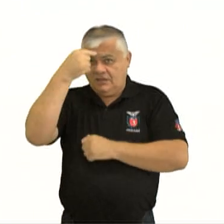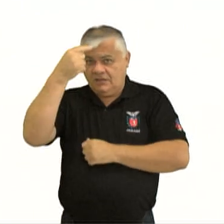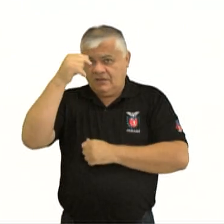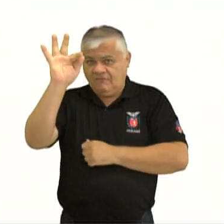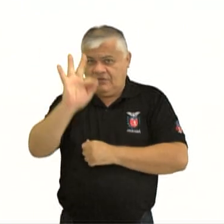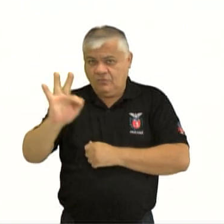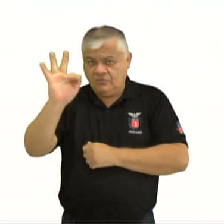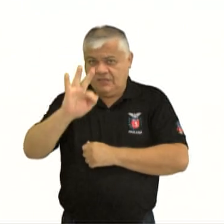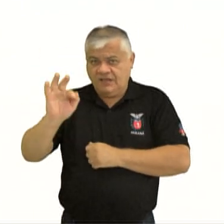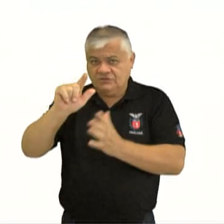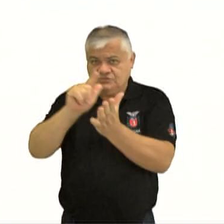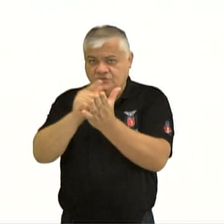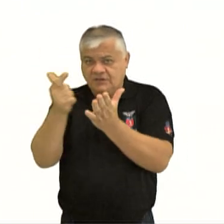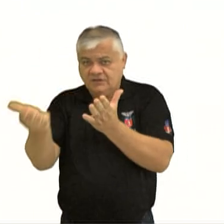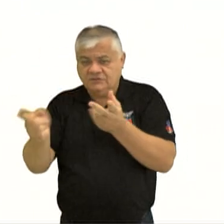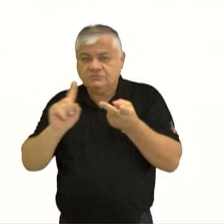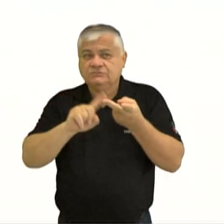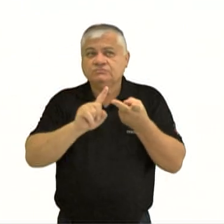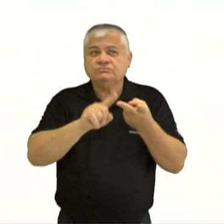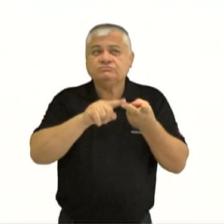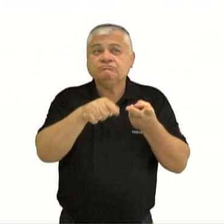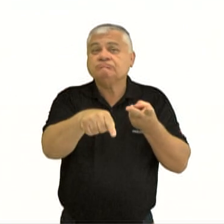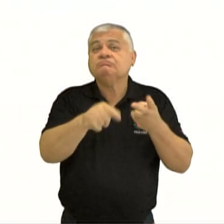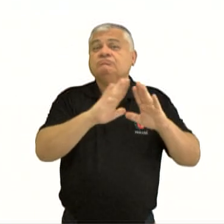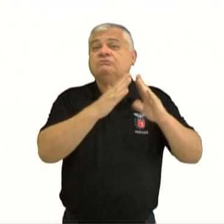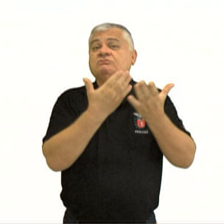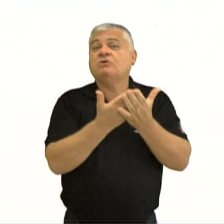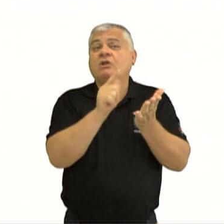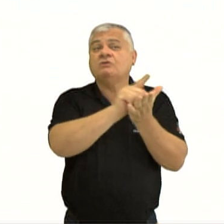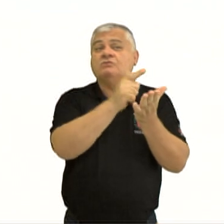e literário, em qual meio?